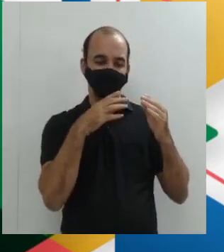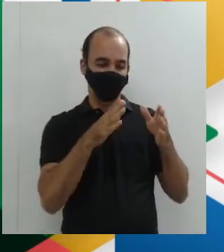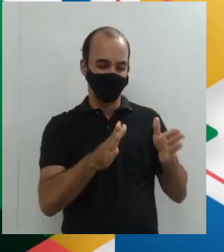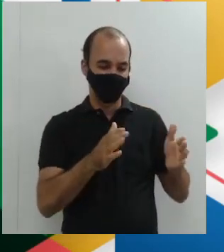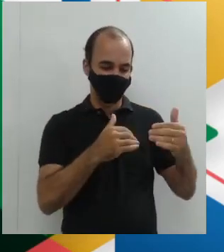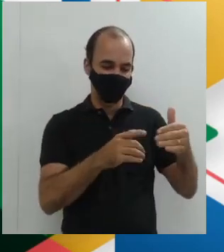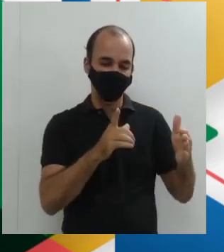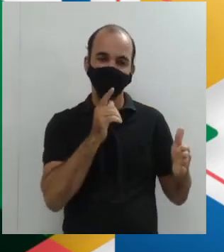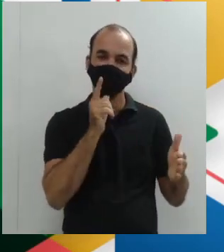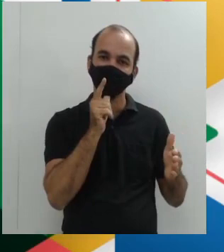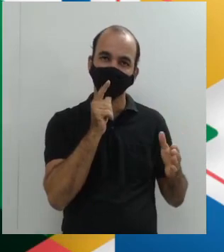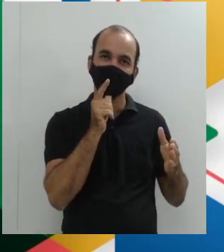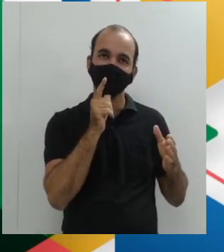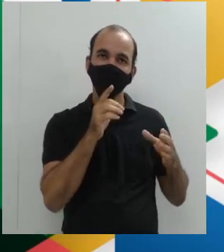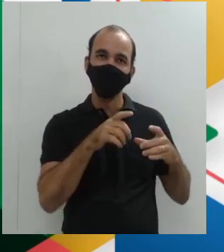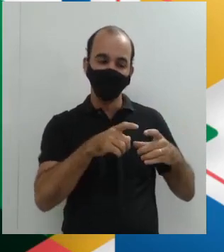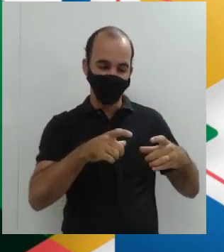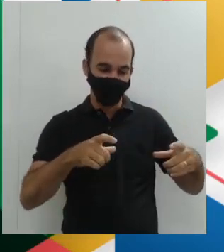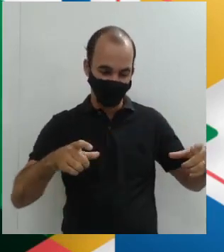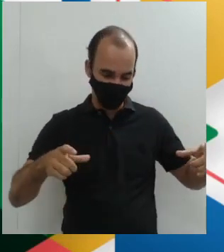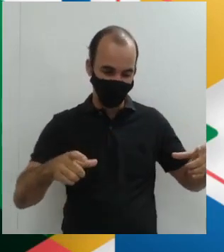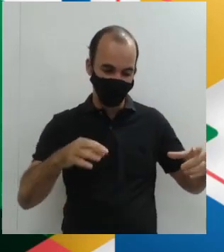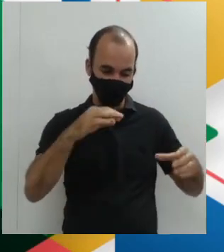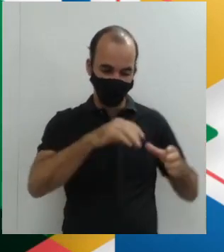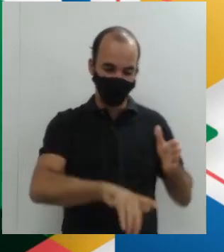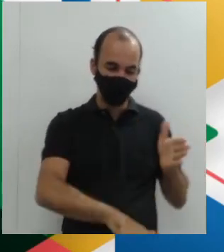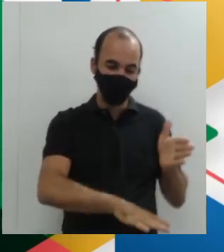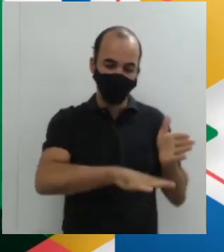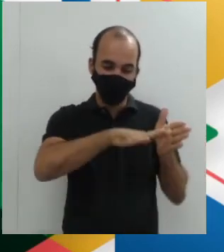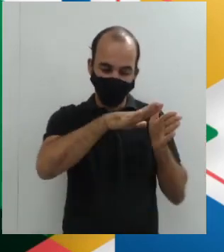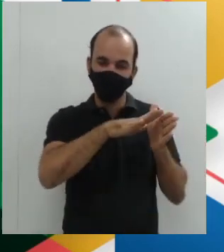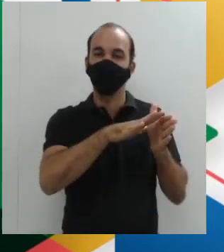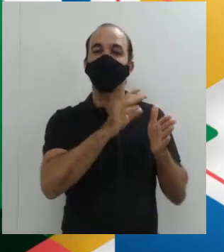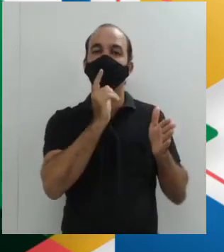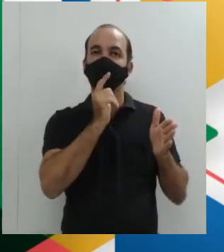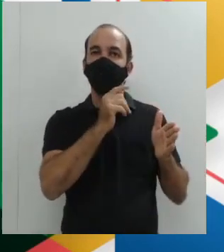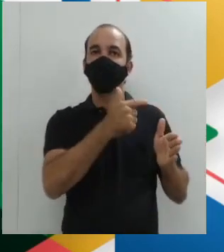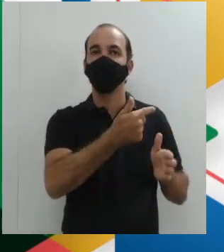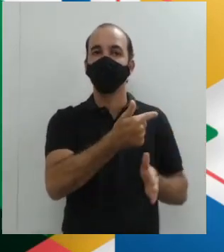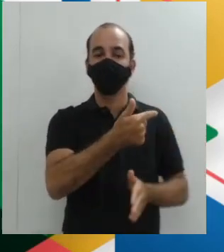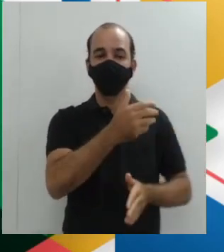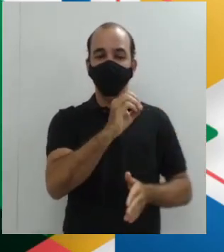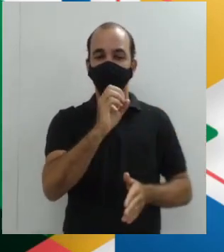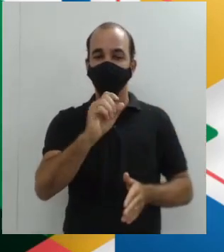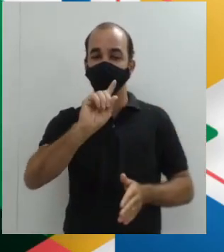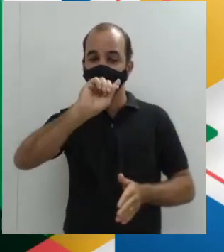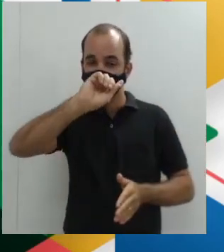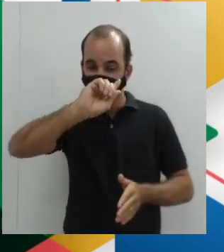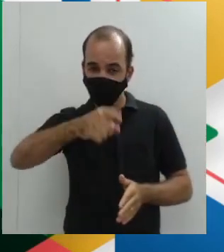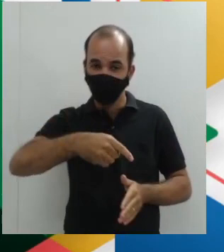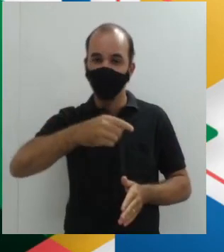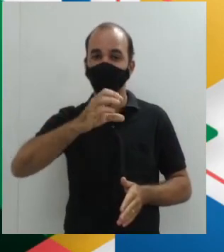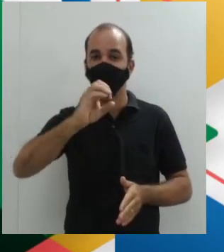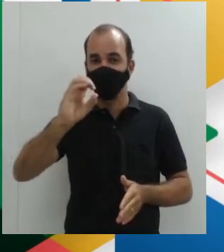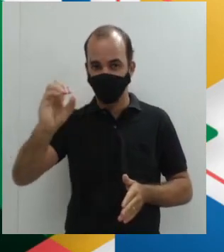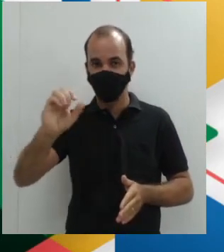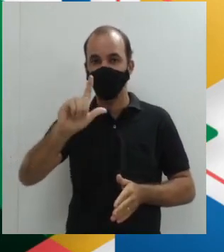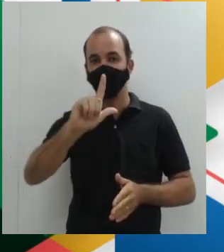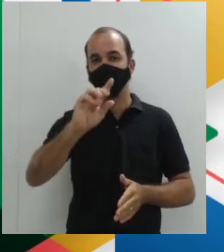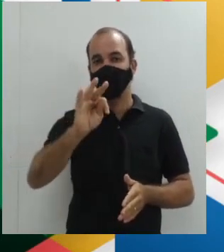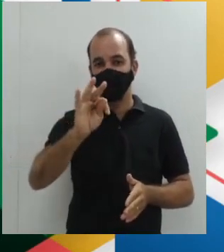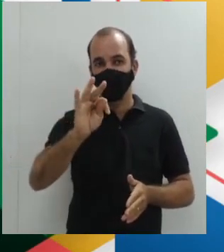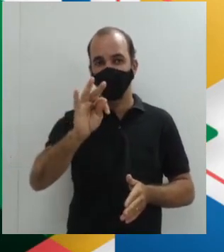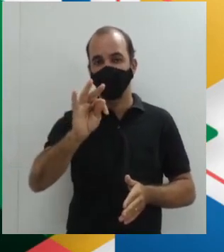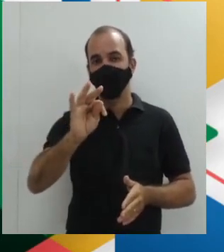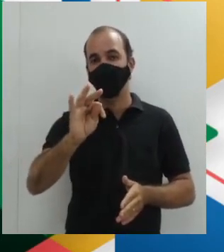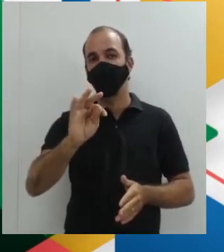com capacidade de 200 mil litros, beleza? Olha, galera, a primeira coisa importante a ver isso aqui é que cada